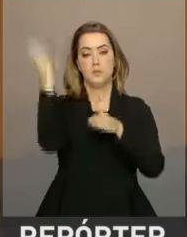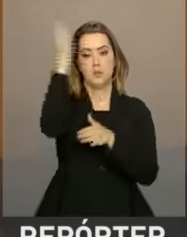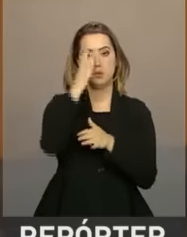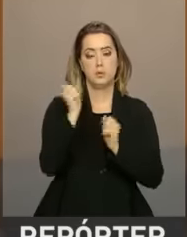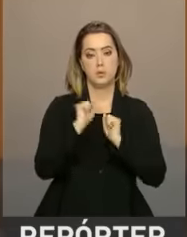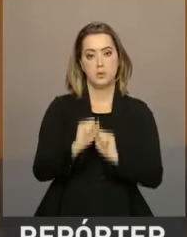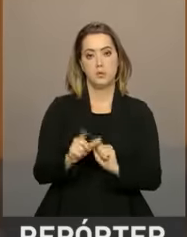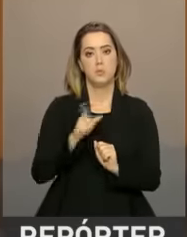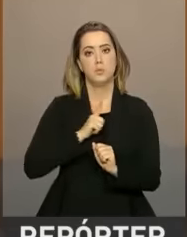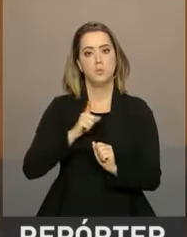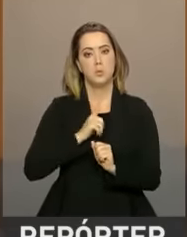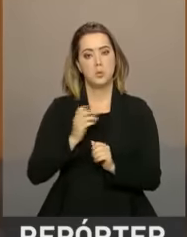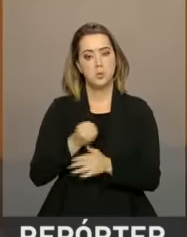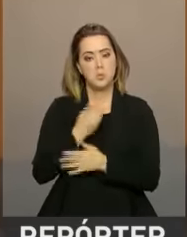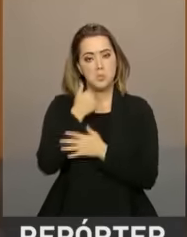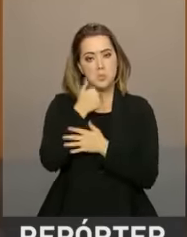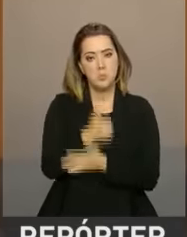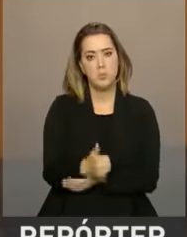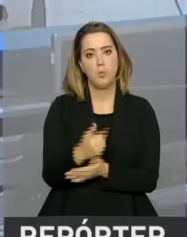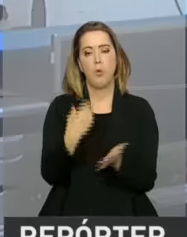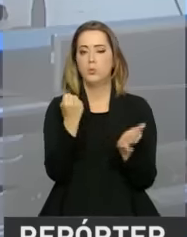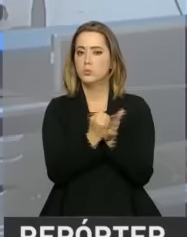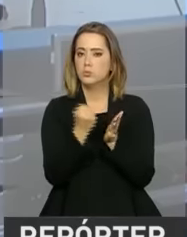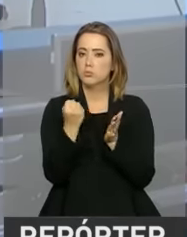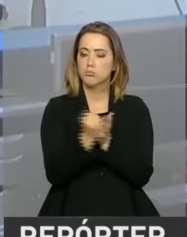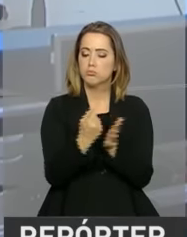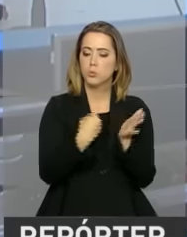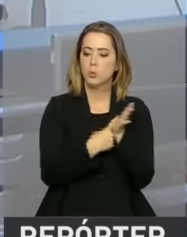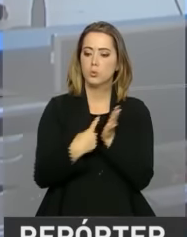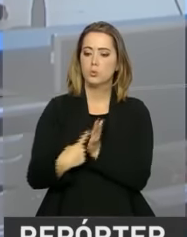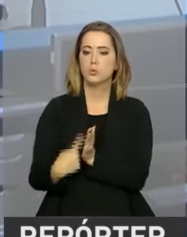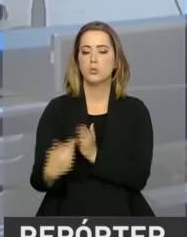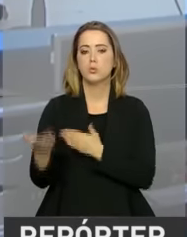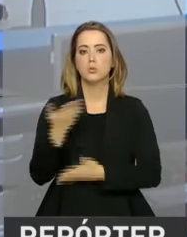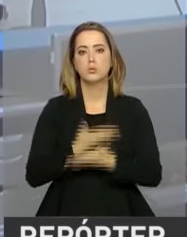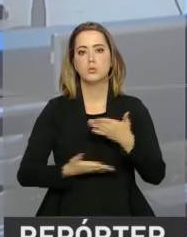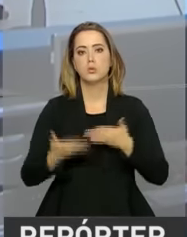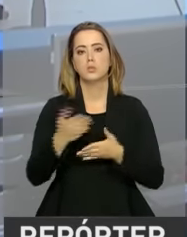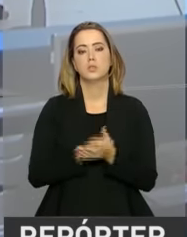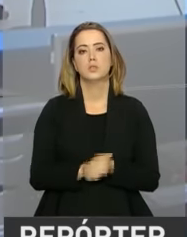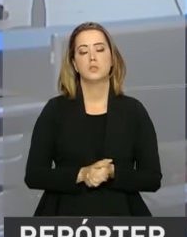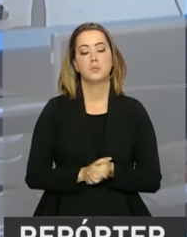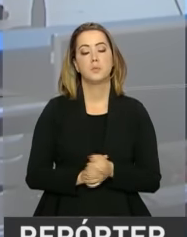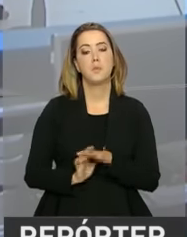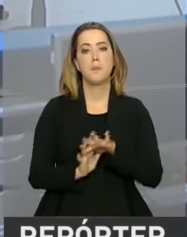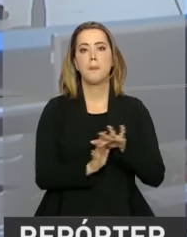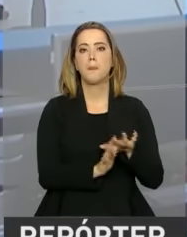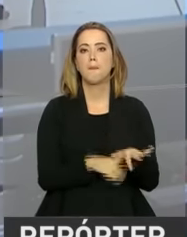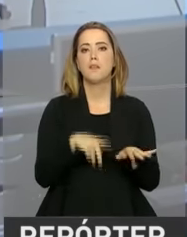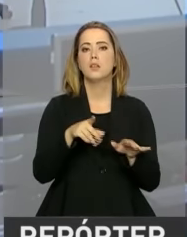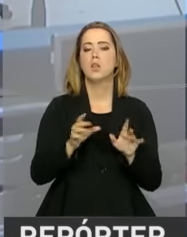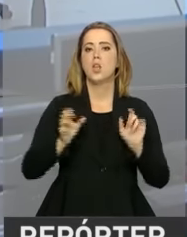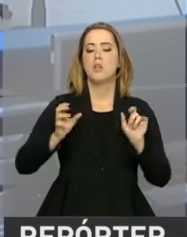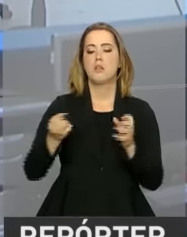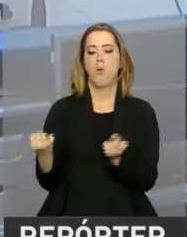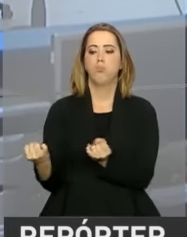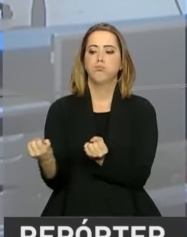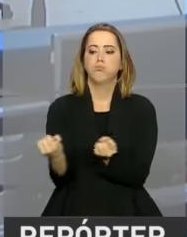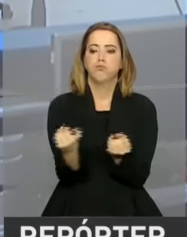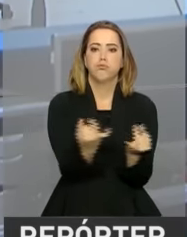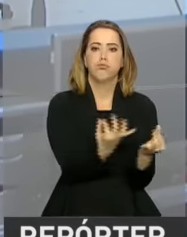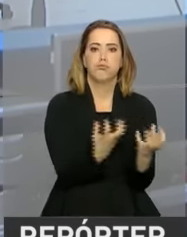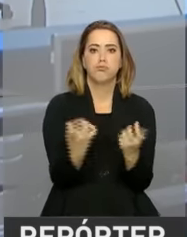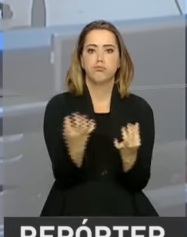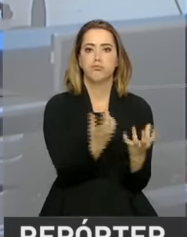benefícios dos acordos que vão ser negociados além de provocar danos ambientais as queimadas podem fazer outras vítimas